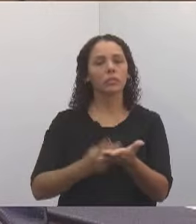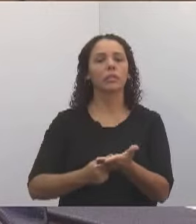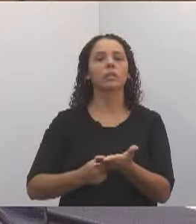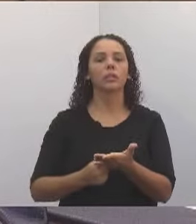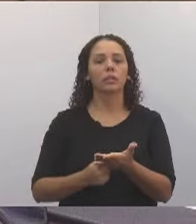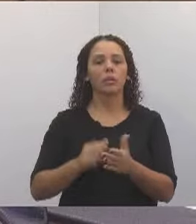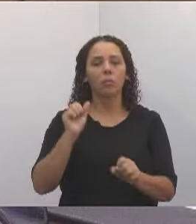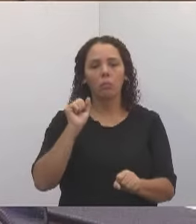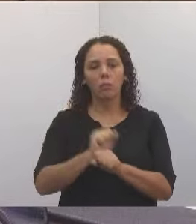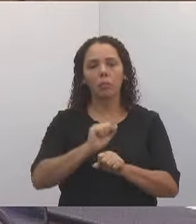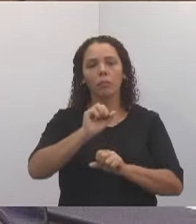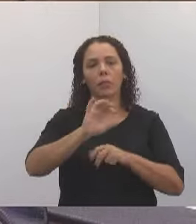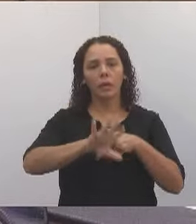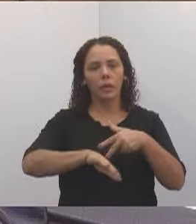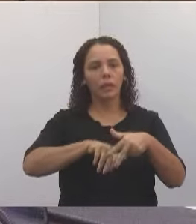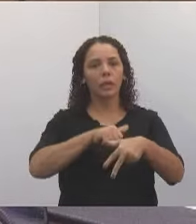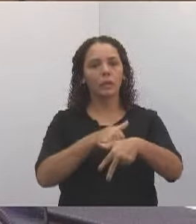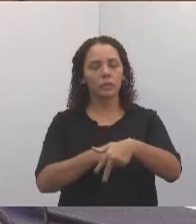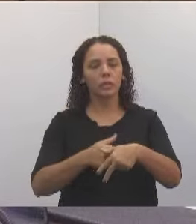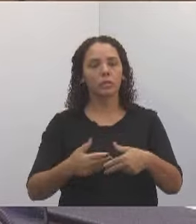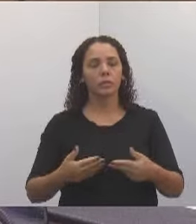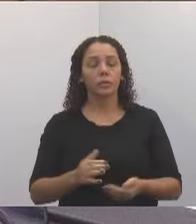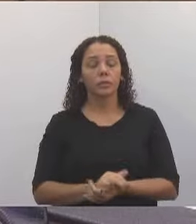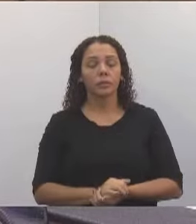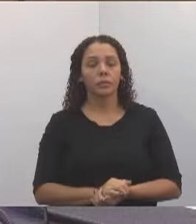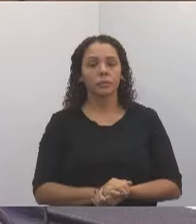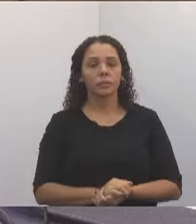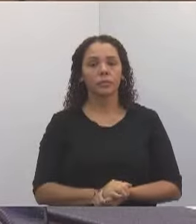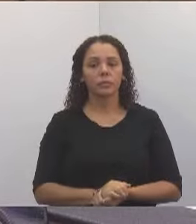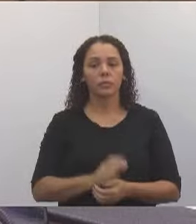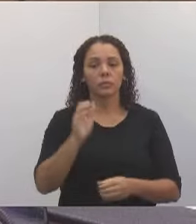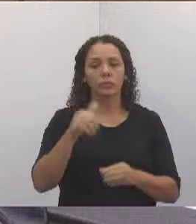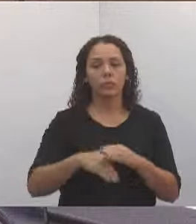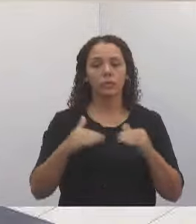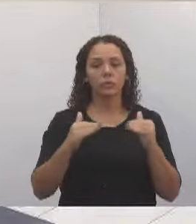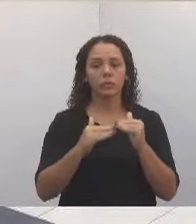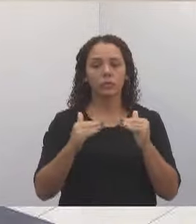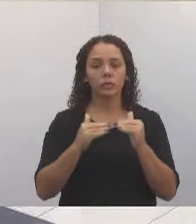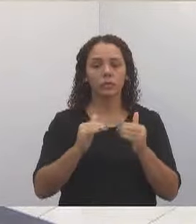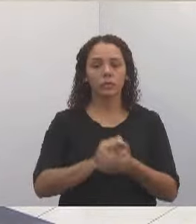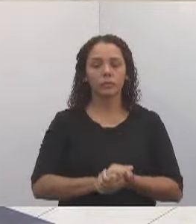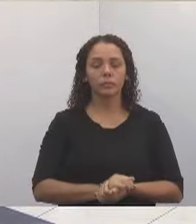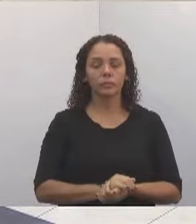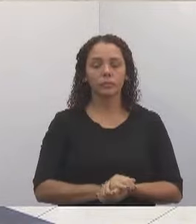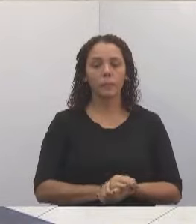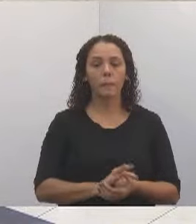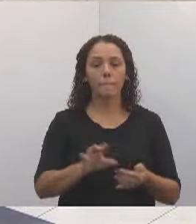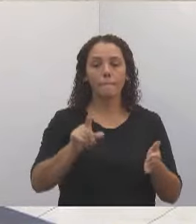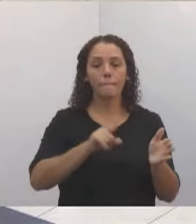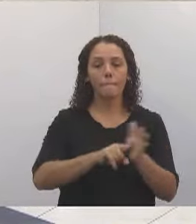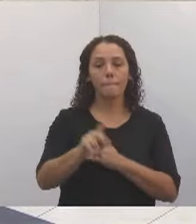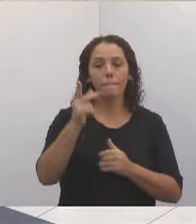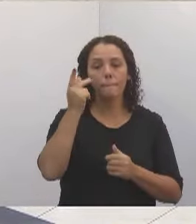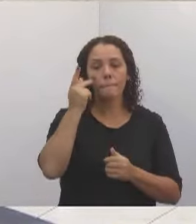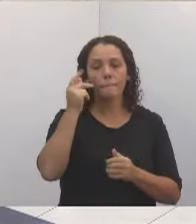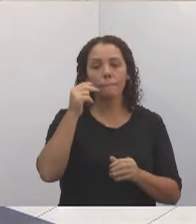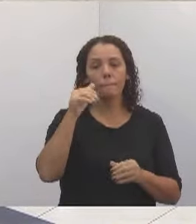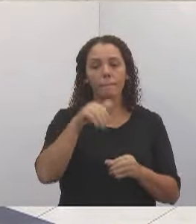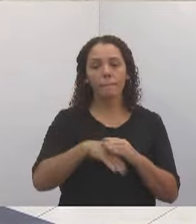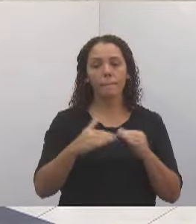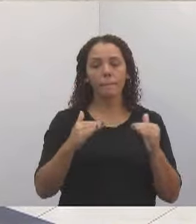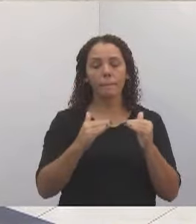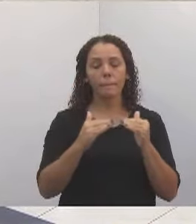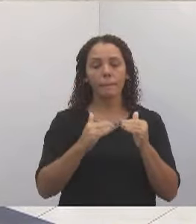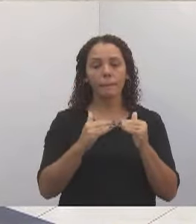esse tipo de crime que passa a ser a partir de agora. Meu voto é favorável. Como voto, vereador Paulinho do Esporte.